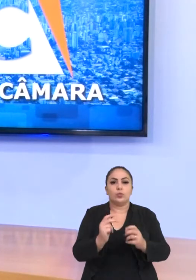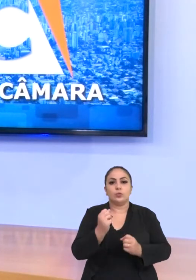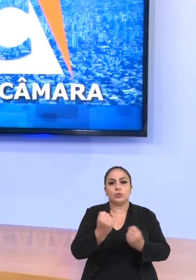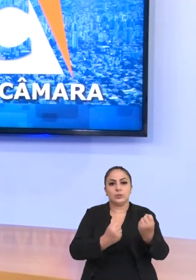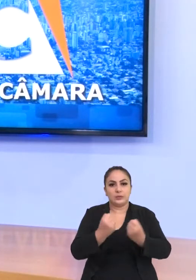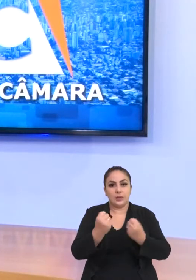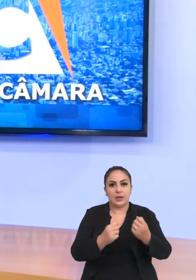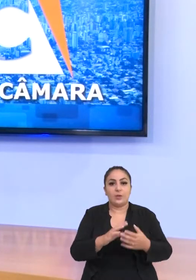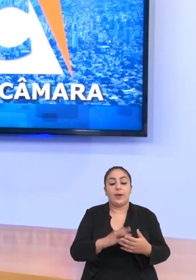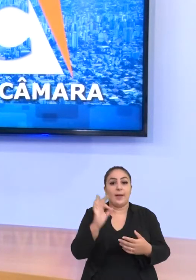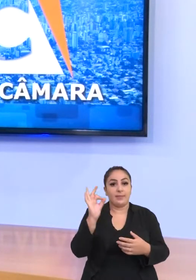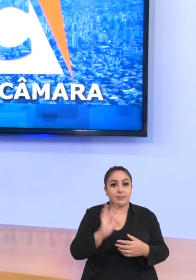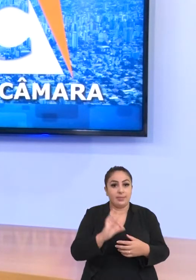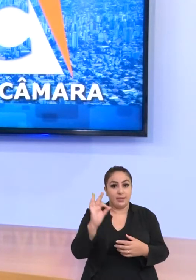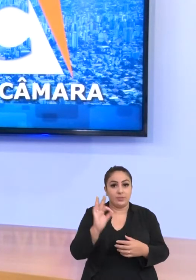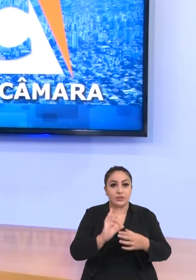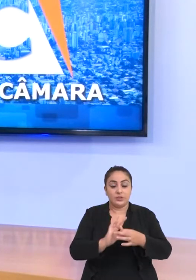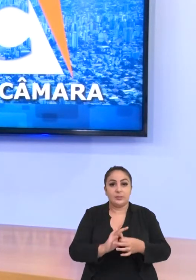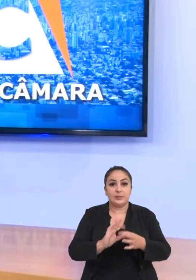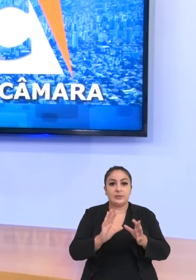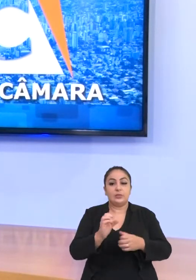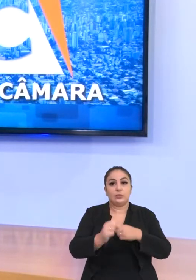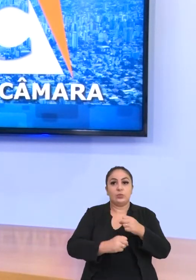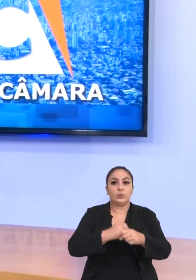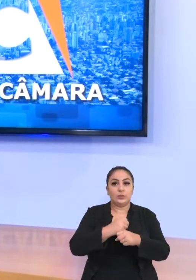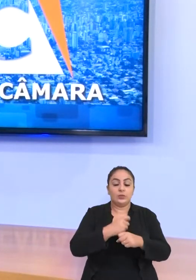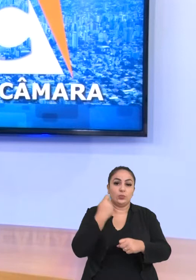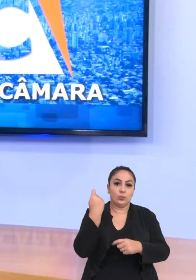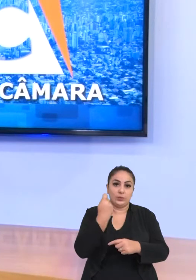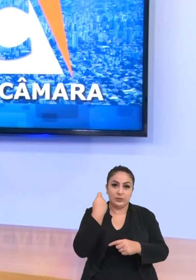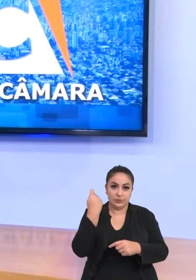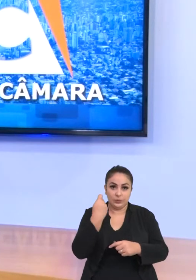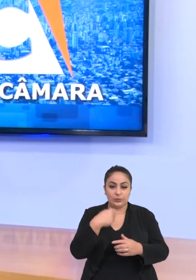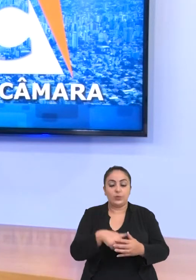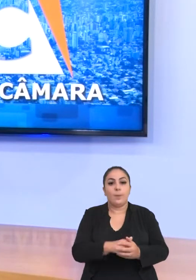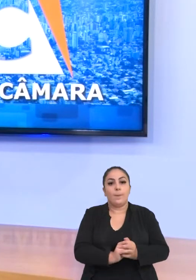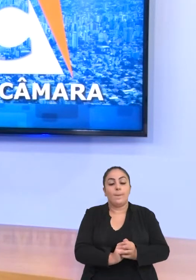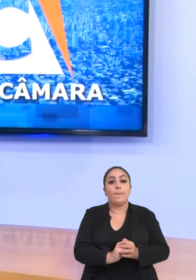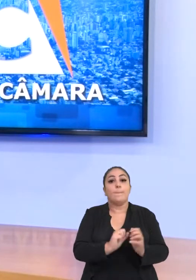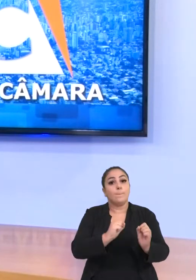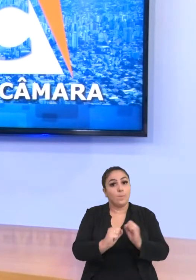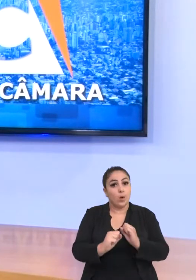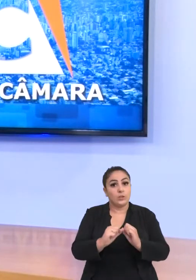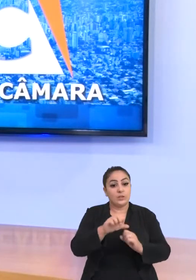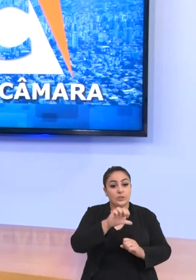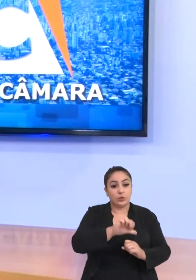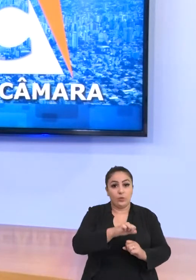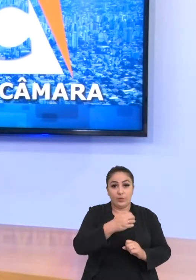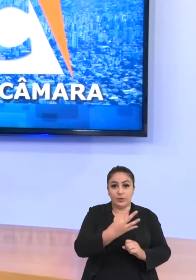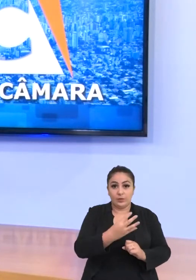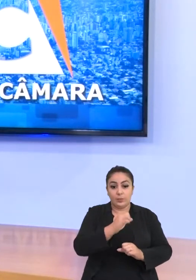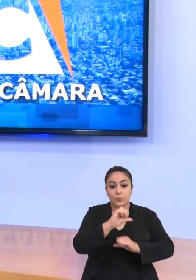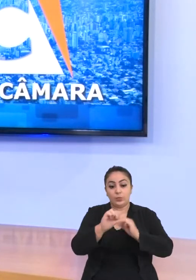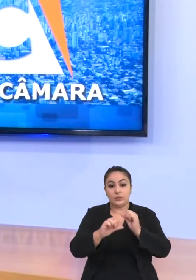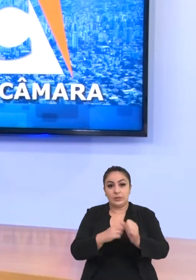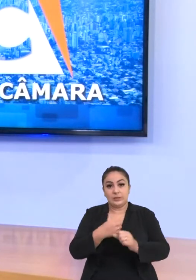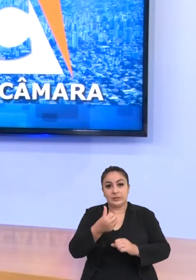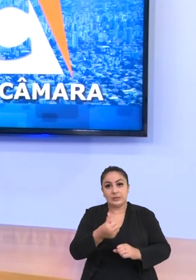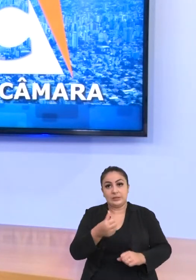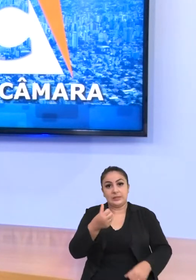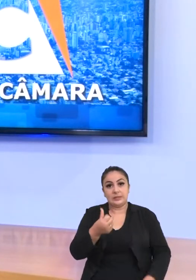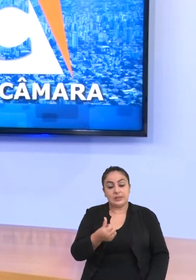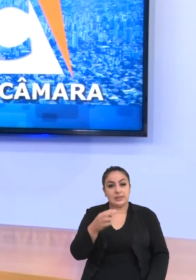os veículos, a taxa de licenciamento anual no Rio Grande do Sul poderá passar de R$ 94 para